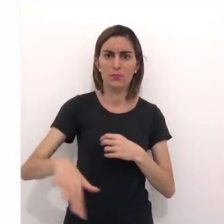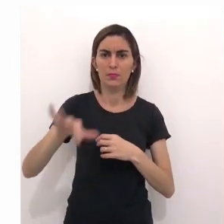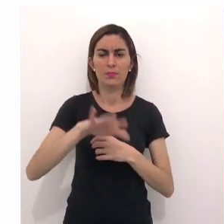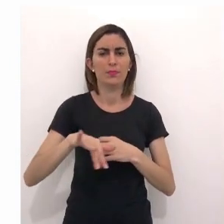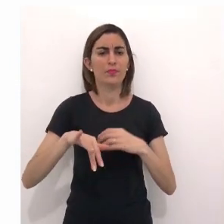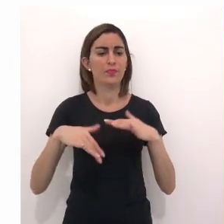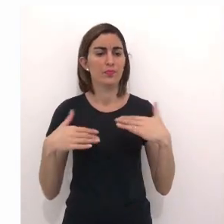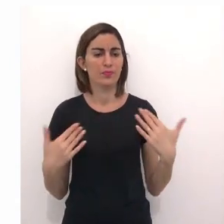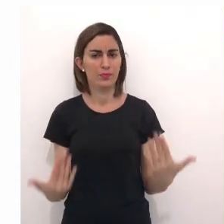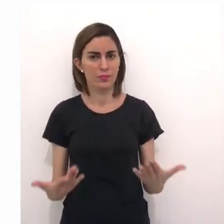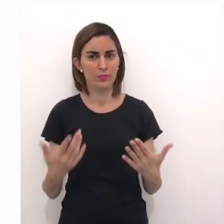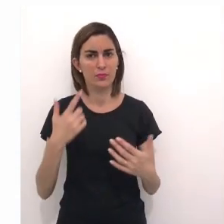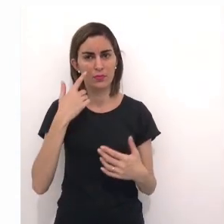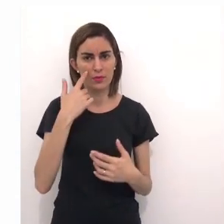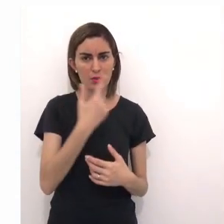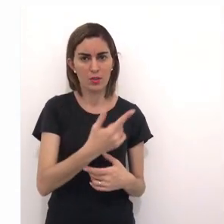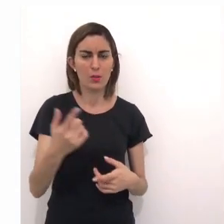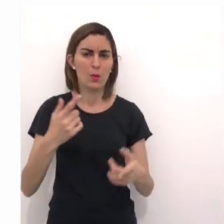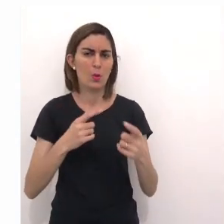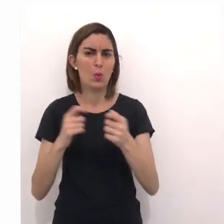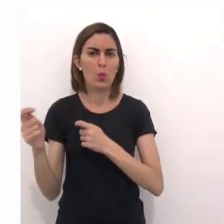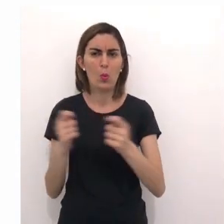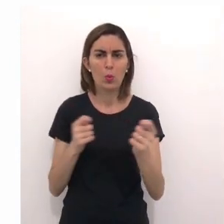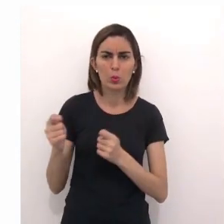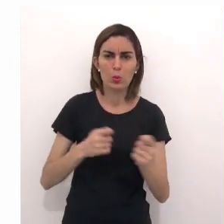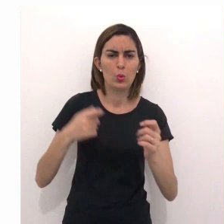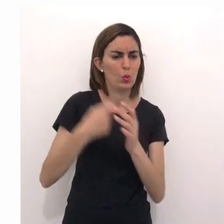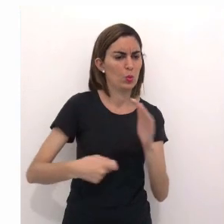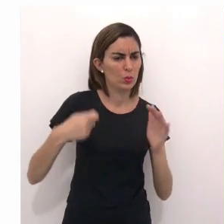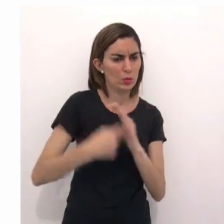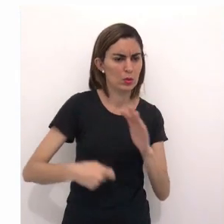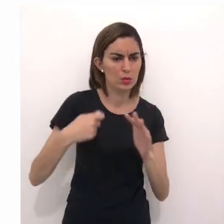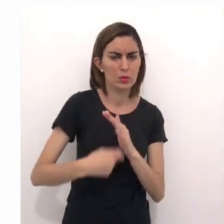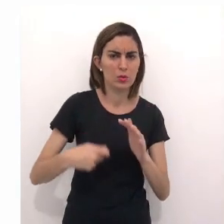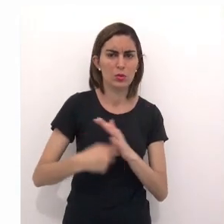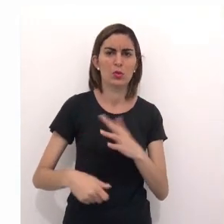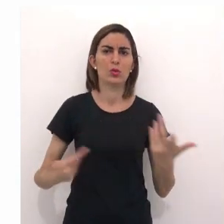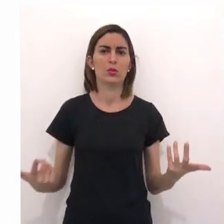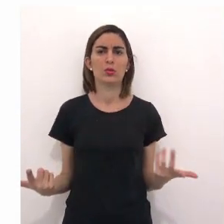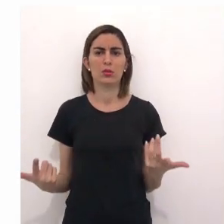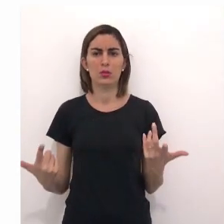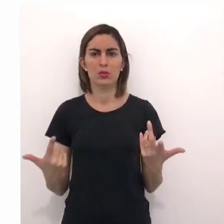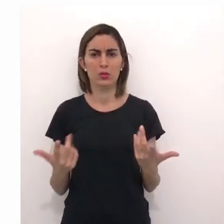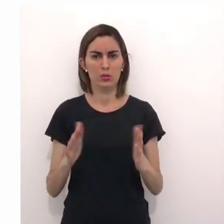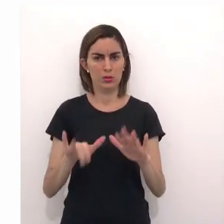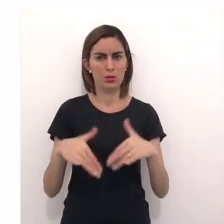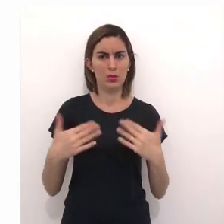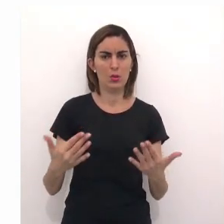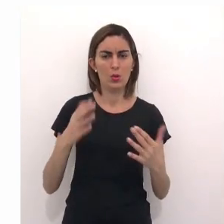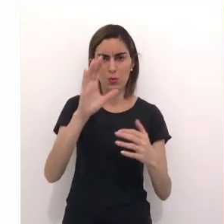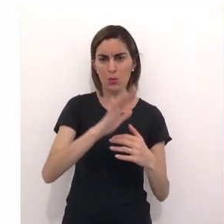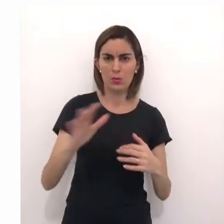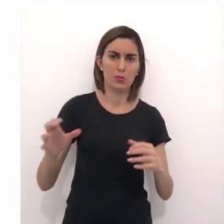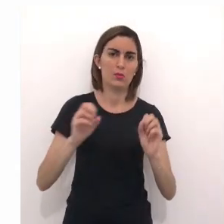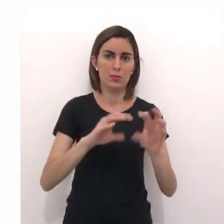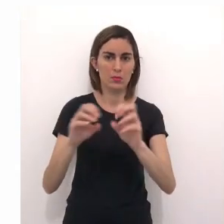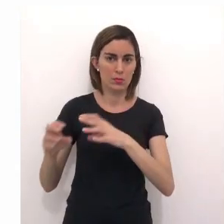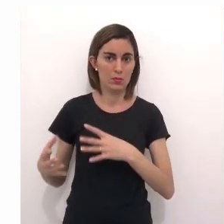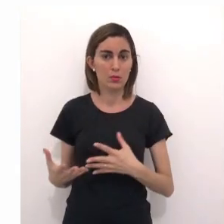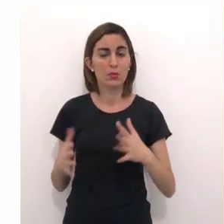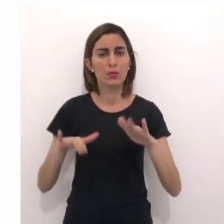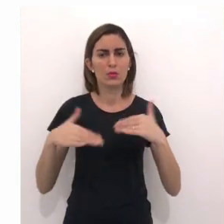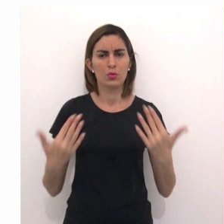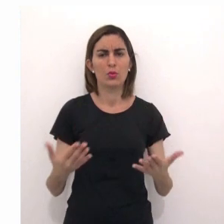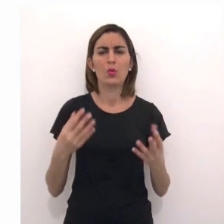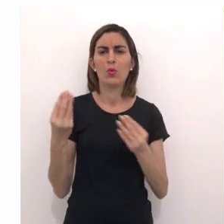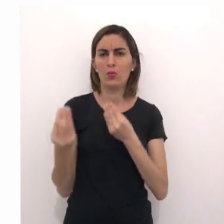Estavam perdendo o controle, muita resistência da assimilação do catolicismo. Então, conforme